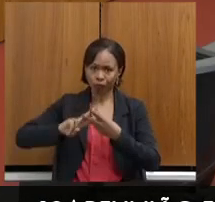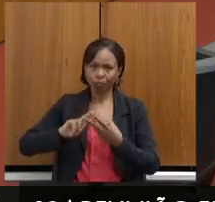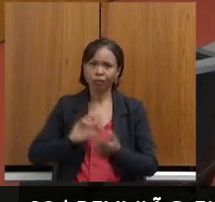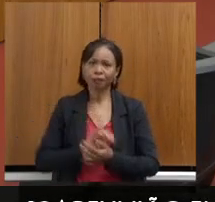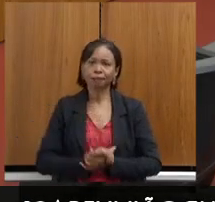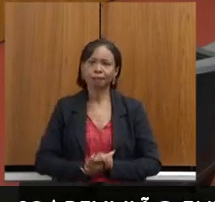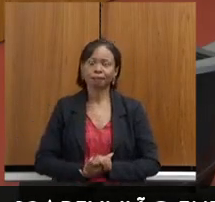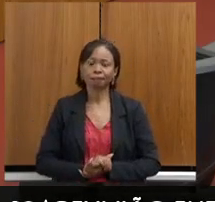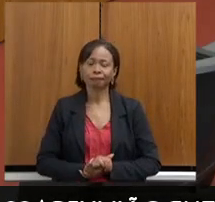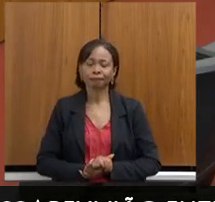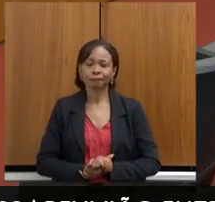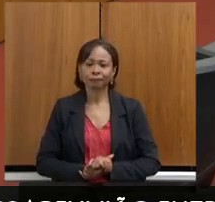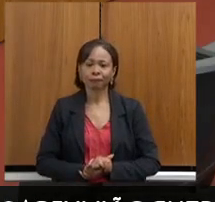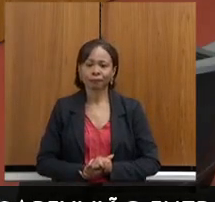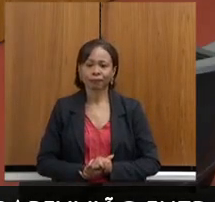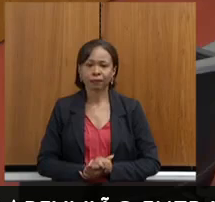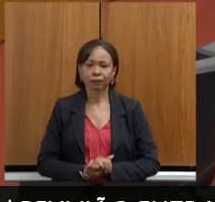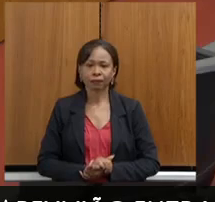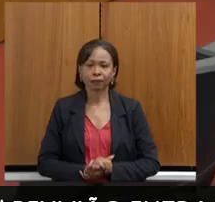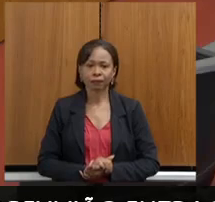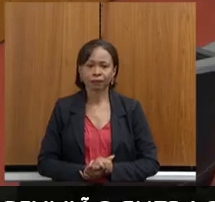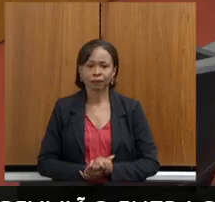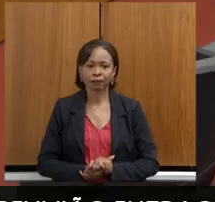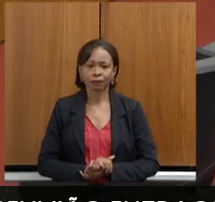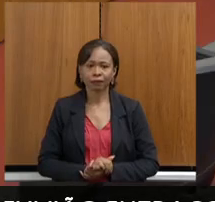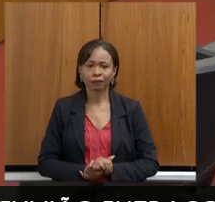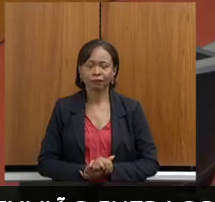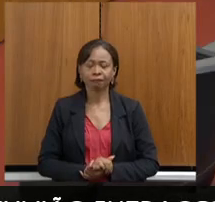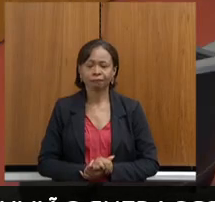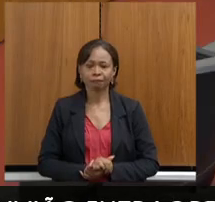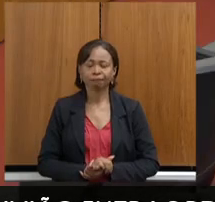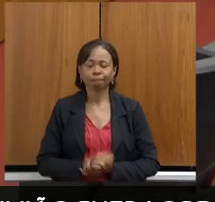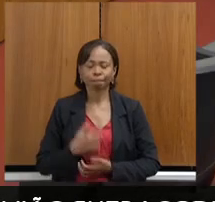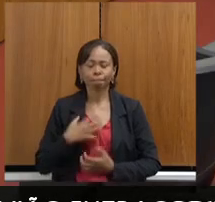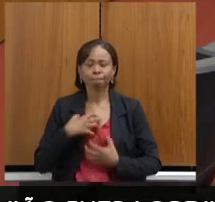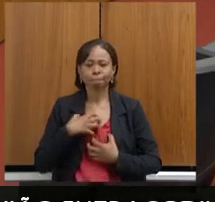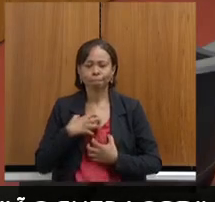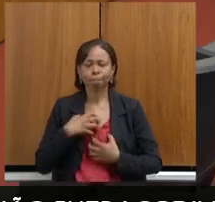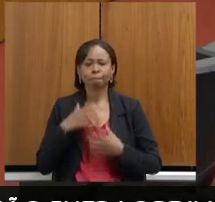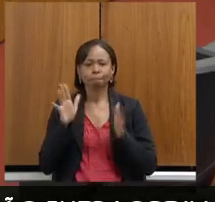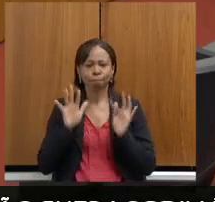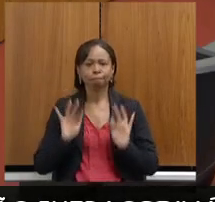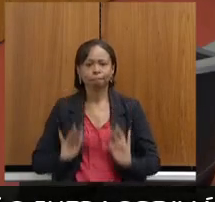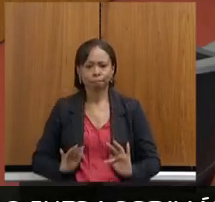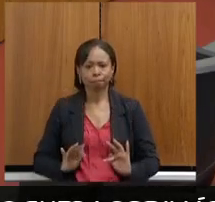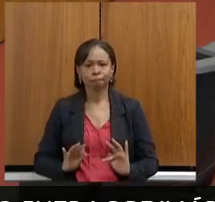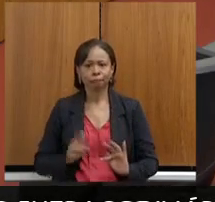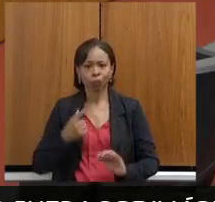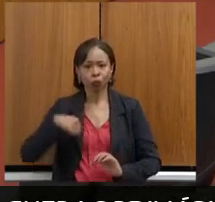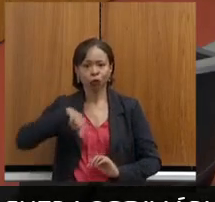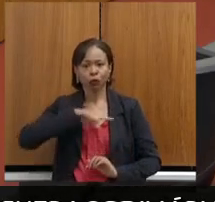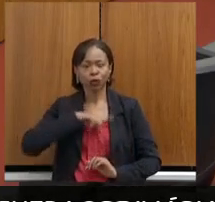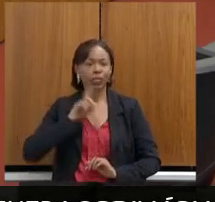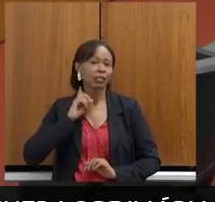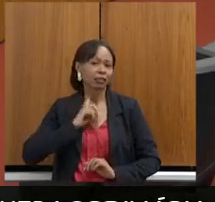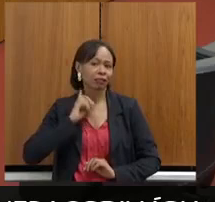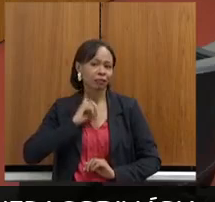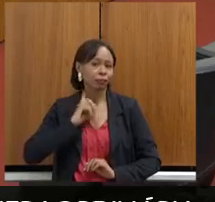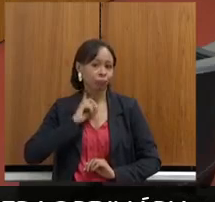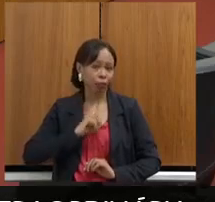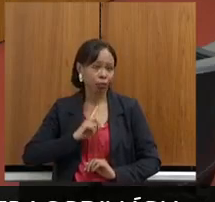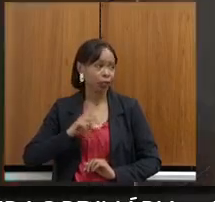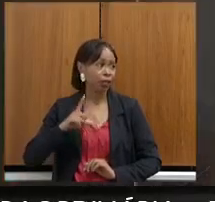dia O que é motivo de muita satisfação para nós mineiros temos